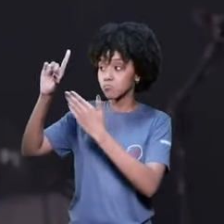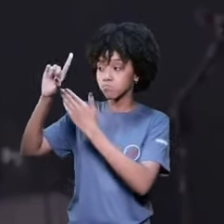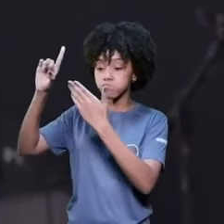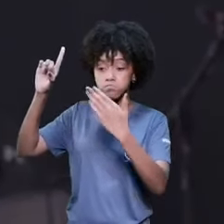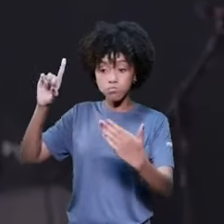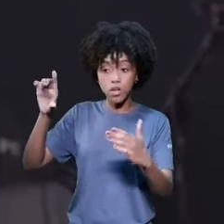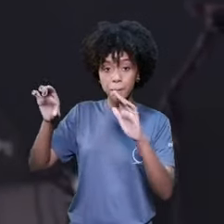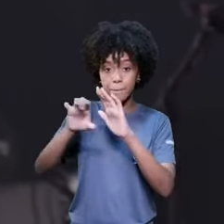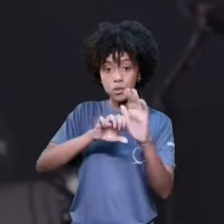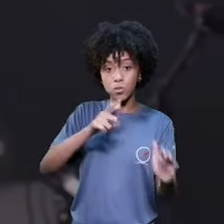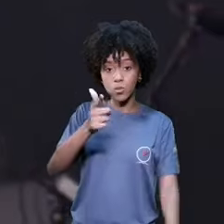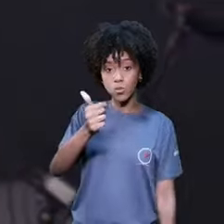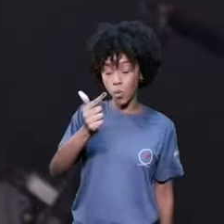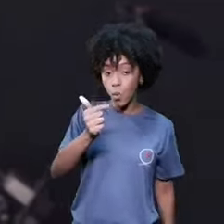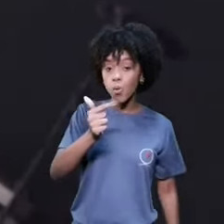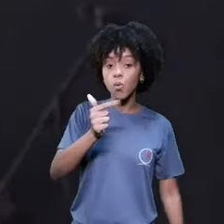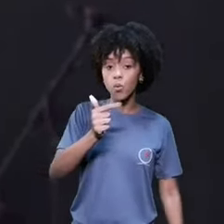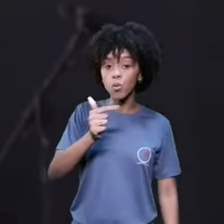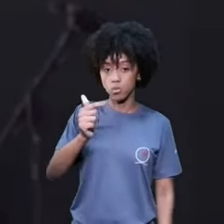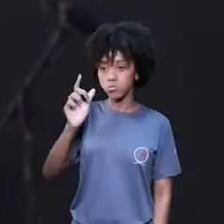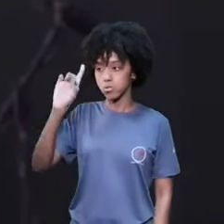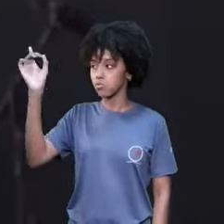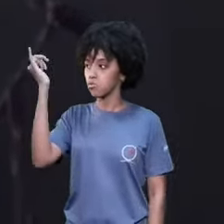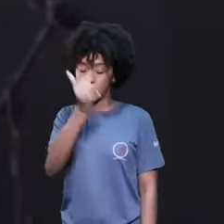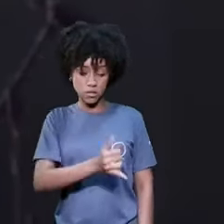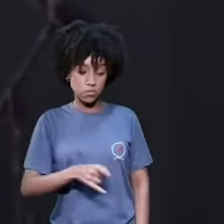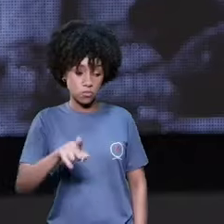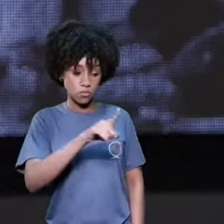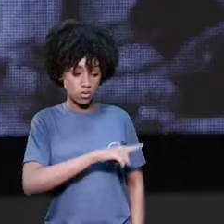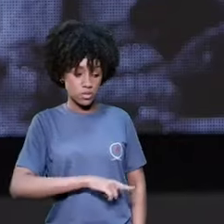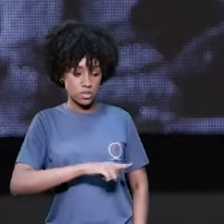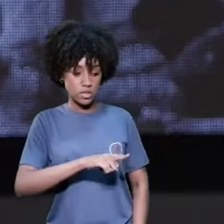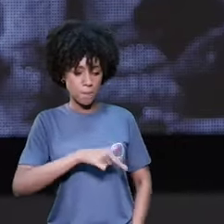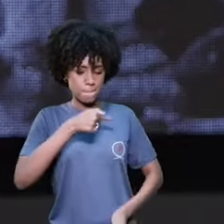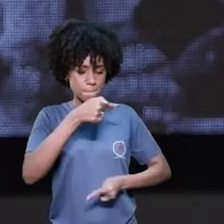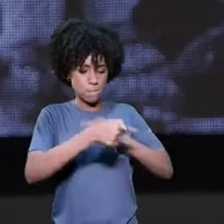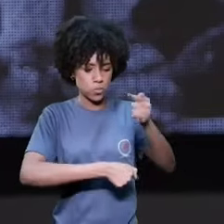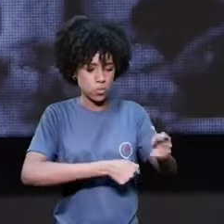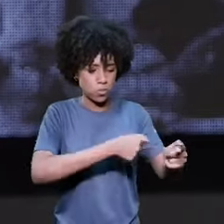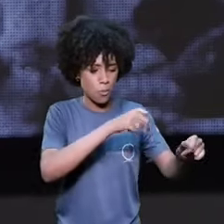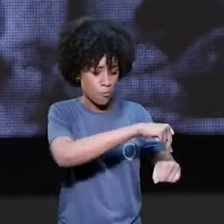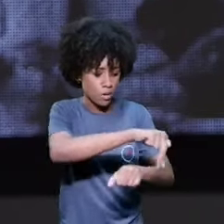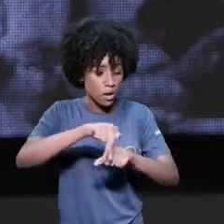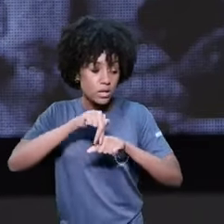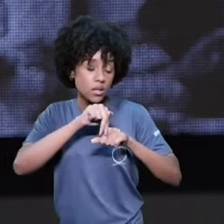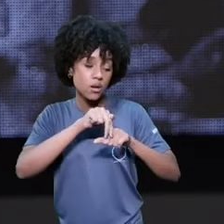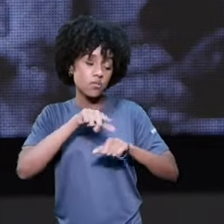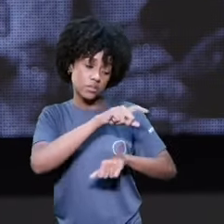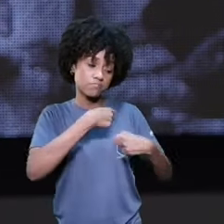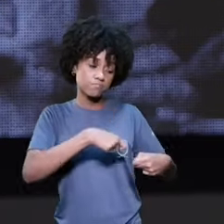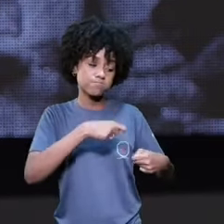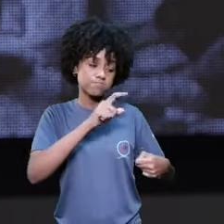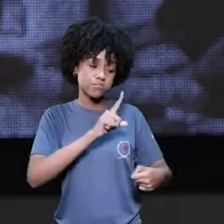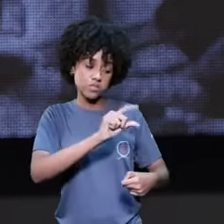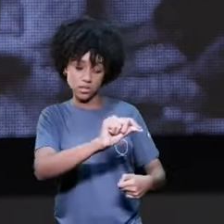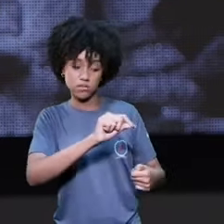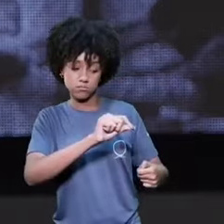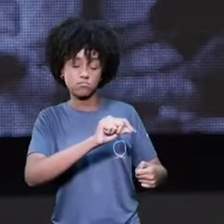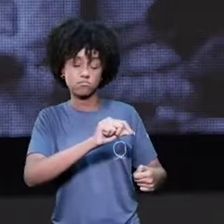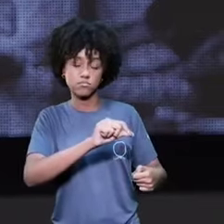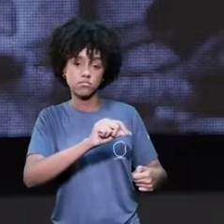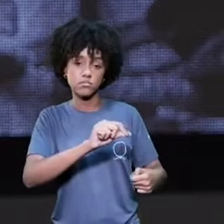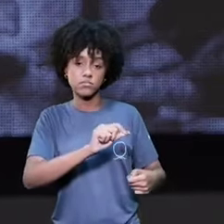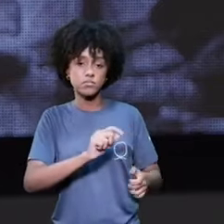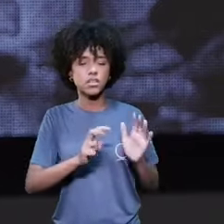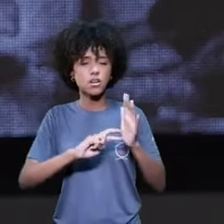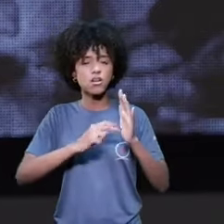de número 12 e diz: Olha, você vai ser pai de uma grande nação, mas você precisa começar saindo de onde você está. É como se Deus estivesse dizendo para ele: Eu tenho